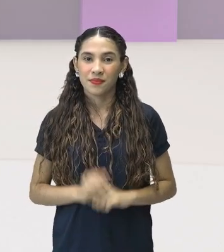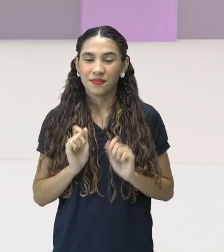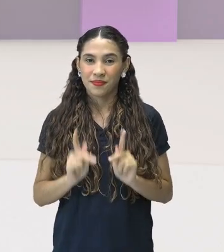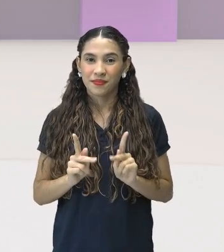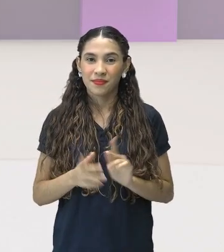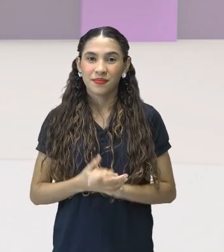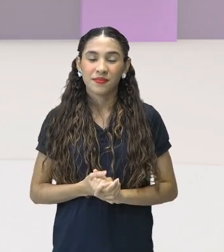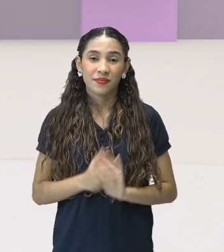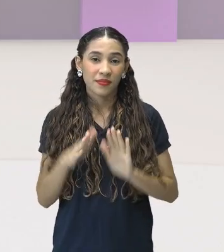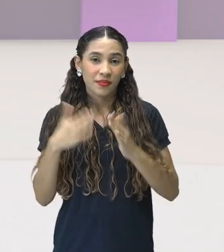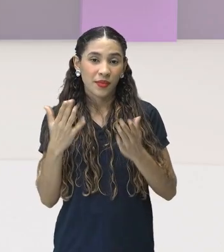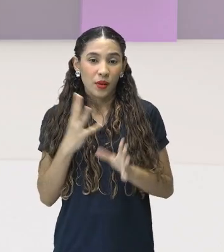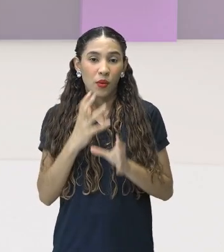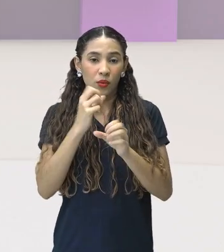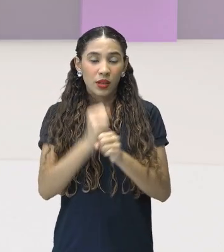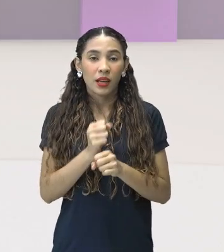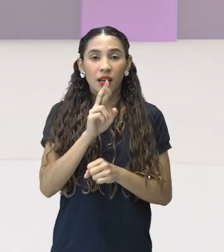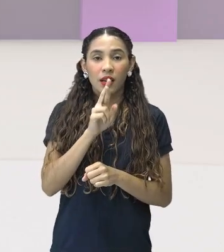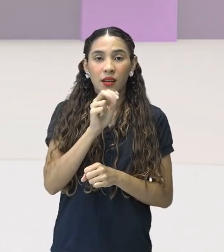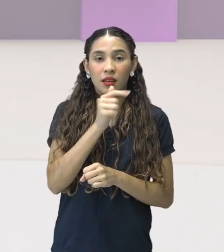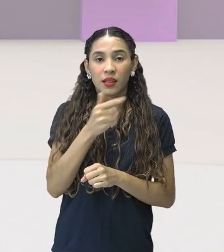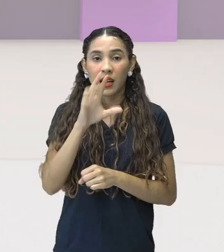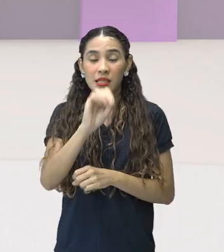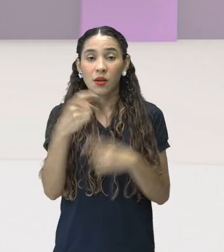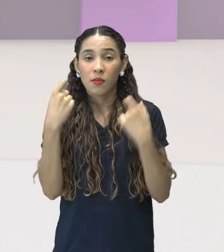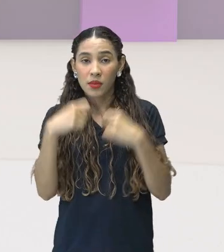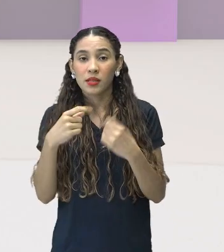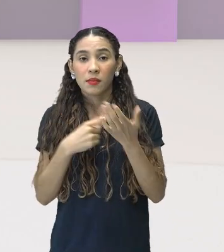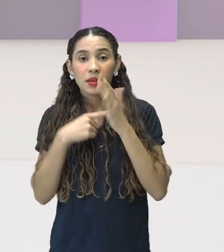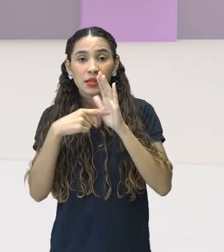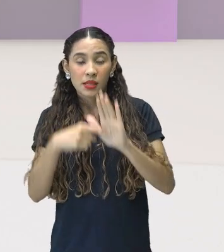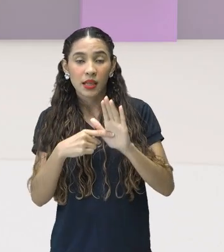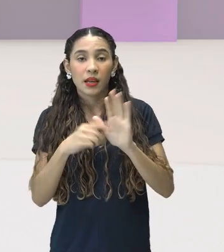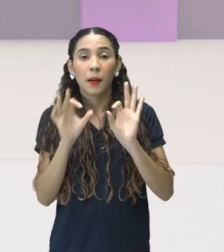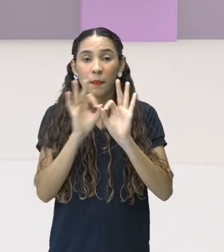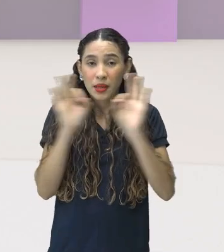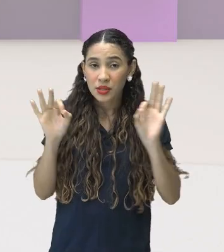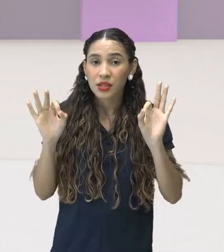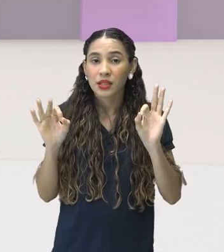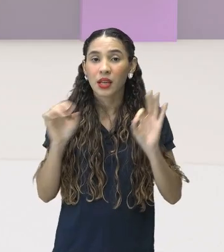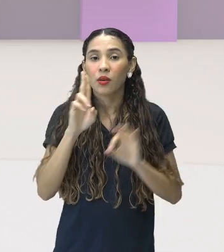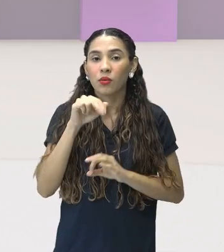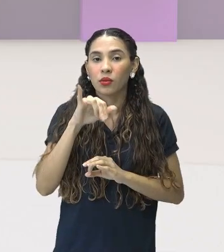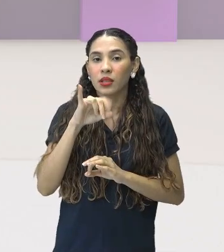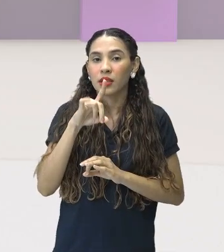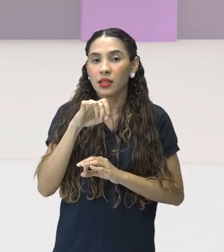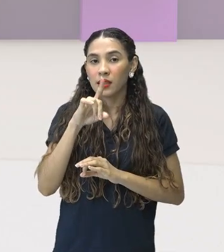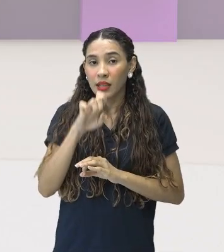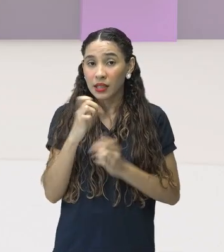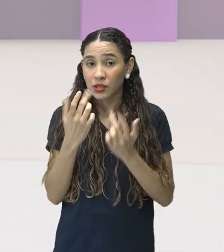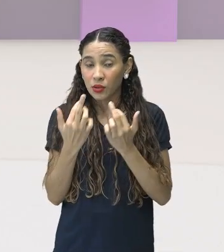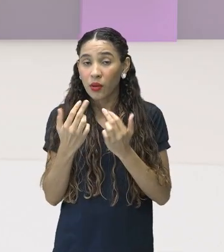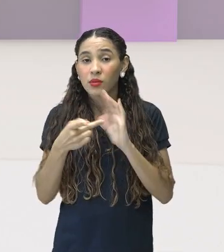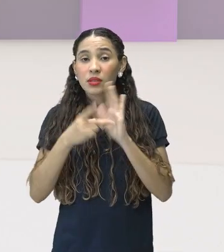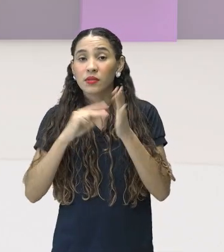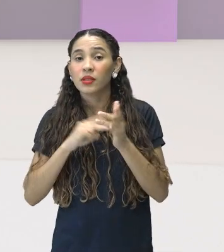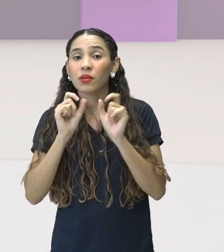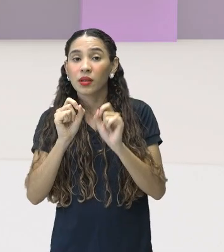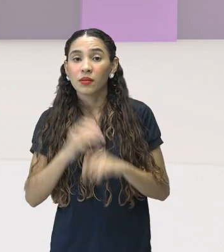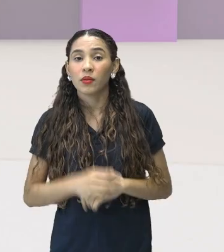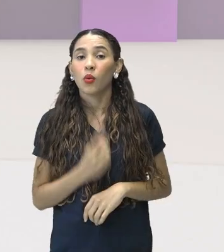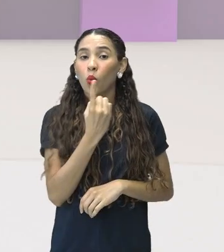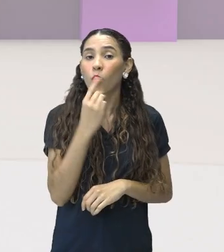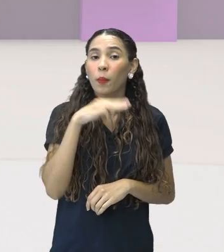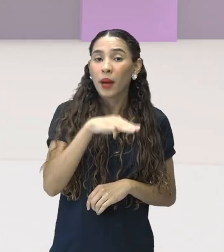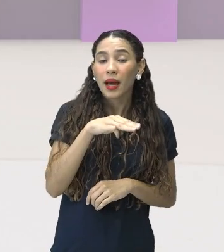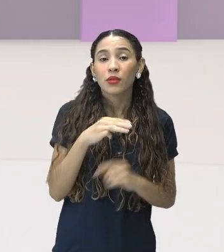bom? Então, para calcular a razão, devemos expressar as medidas na mesma unidade. Ou seja, 1